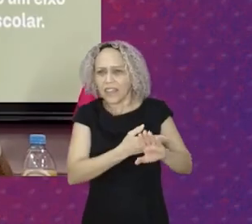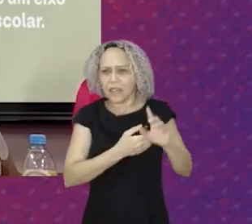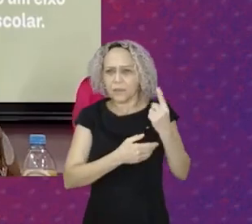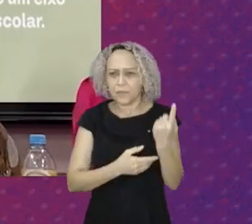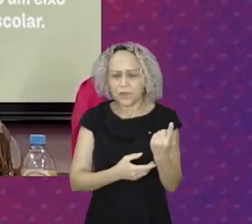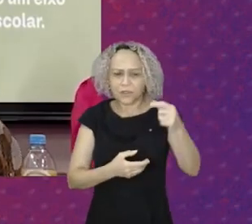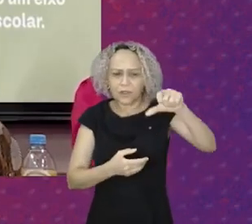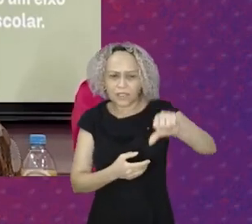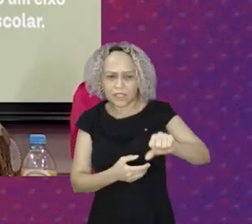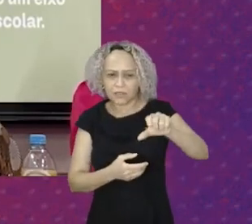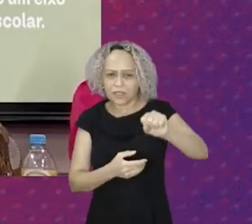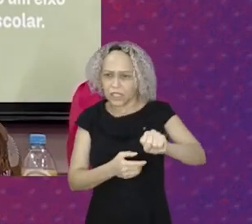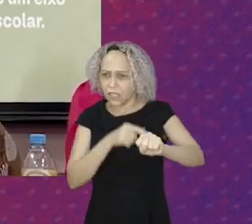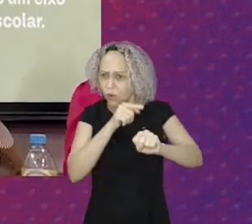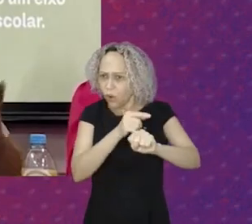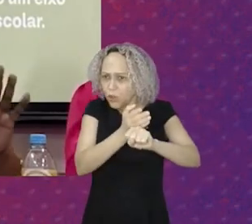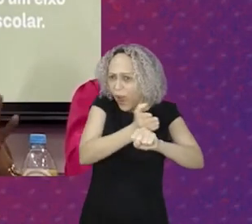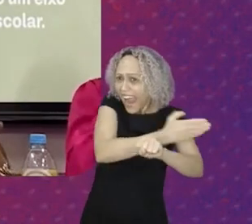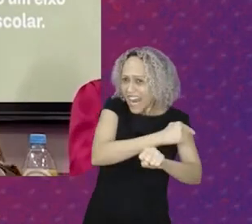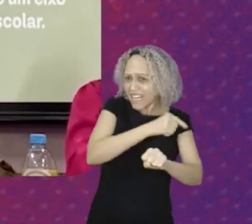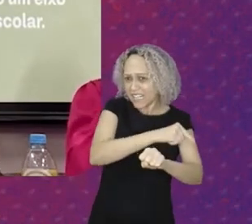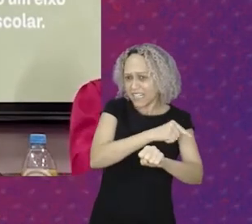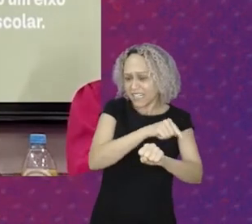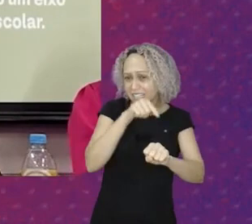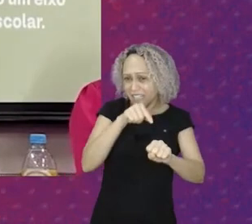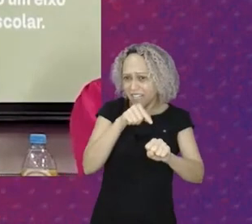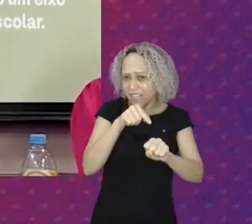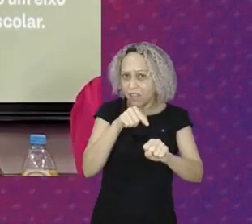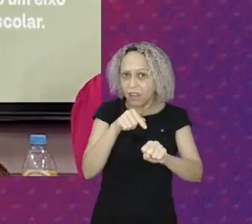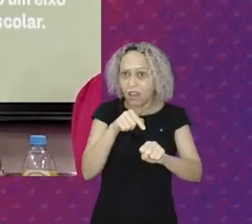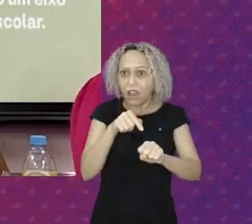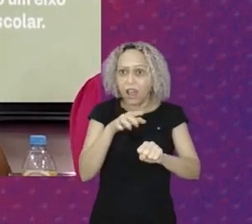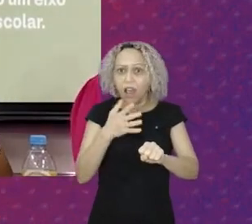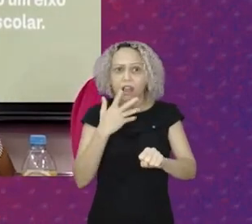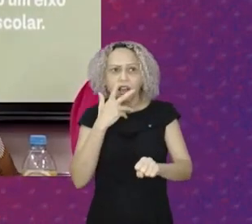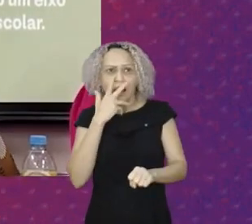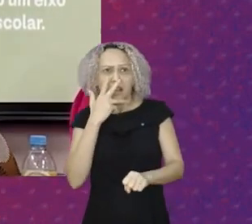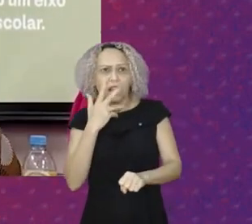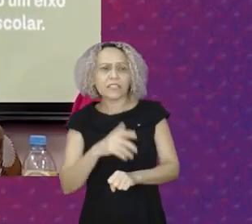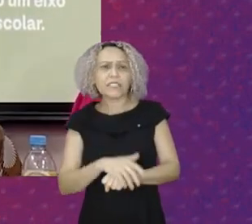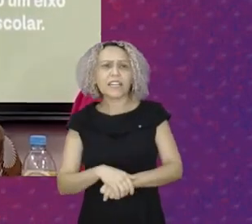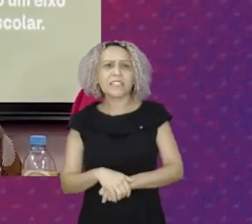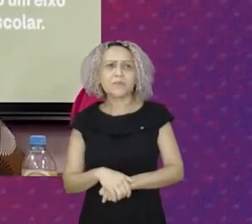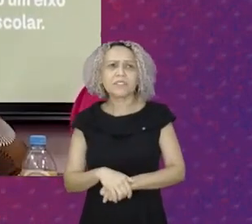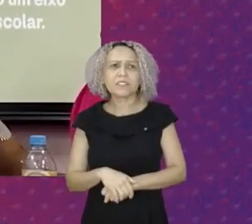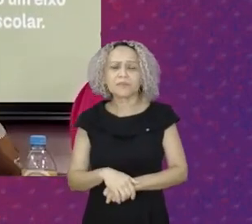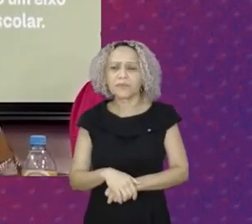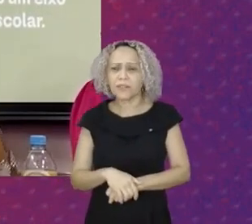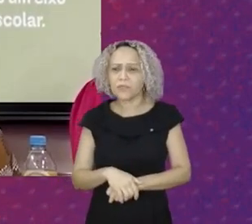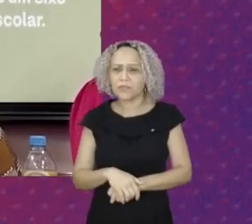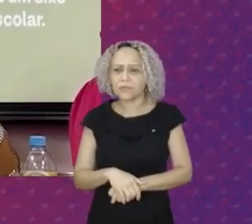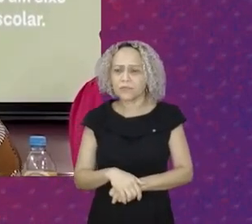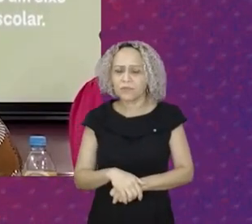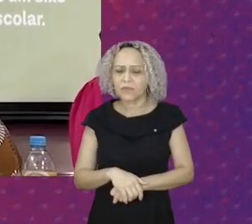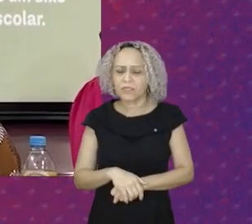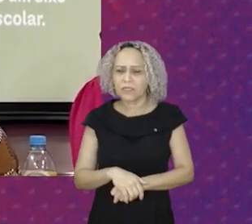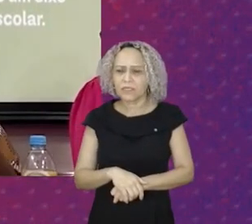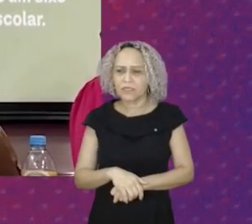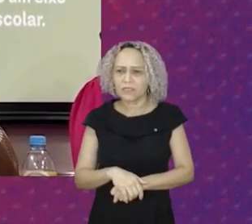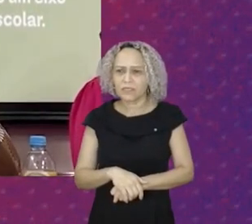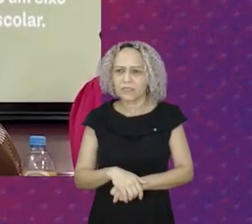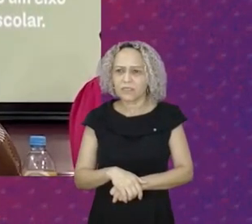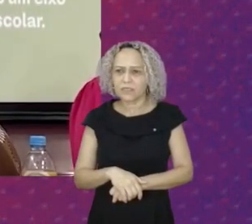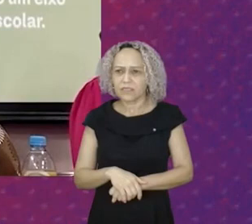único povo. Né? Um povo, uma nação. É essa a ideia fundante. Mas veja bem,